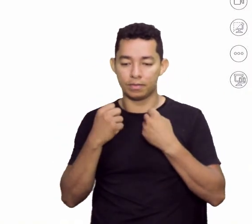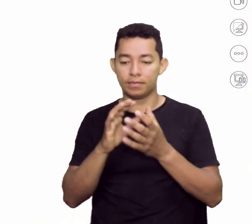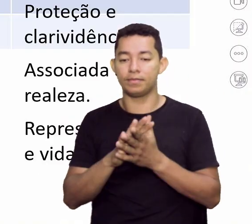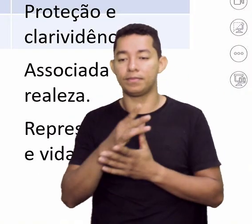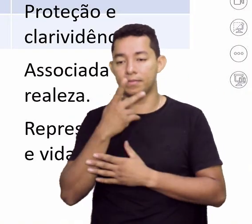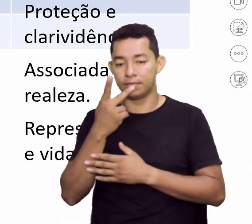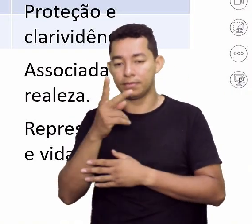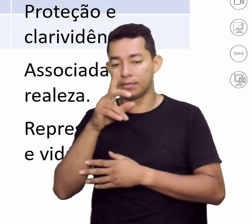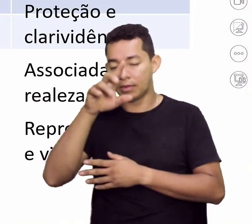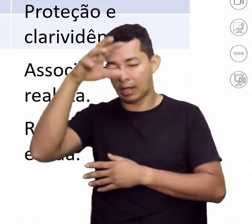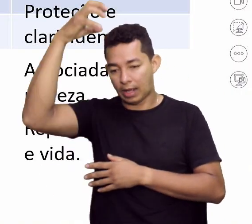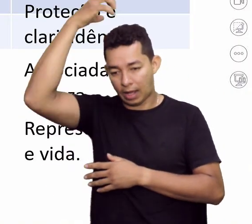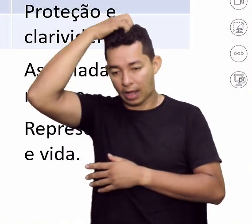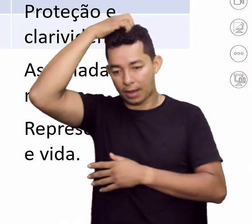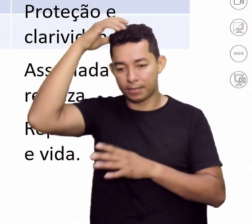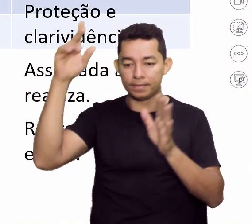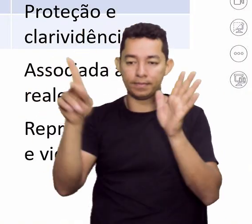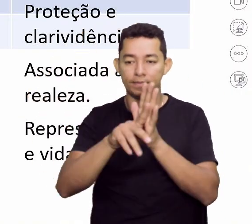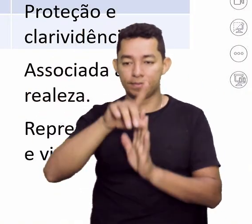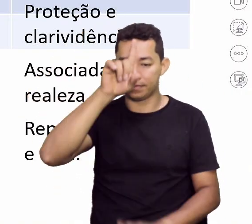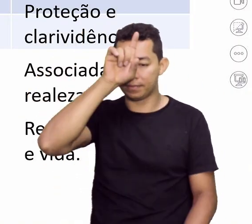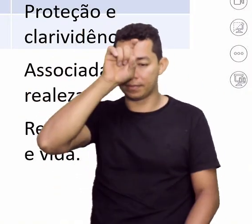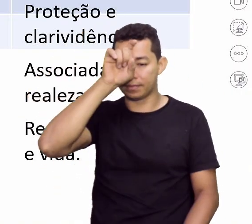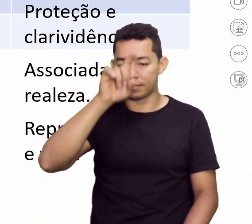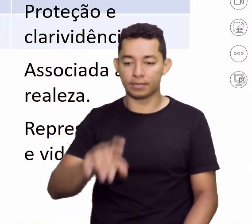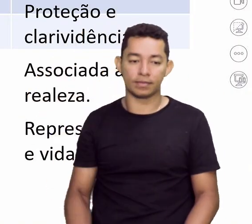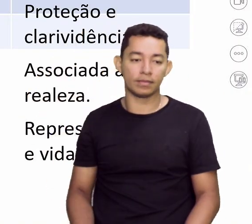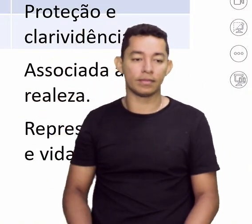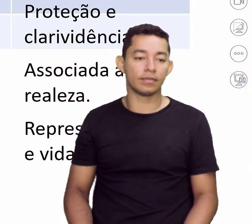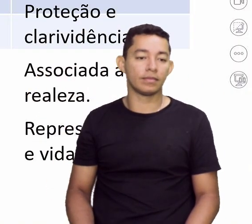falar mais coisas, tá? Então, olha aqui, esse quadro aqui, ó,